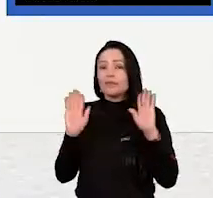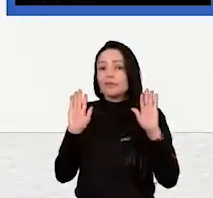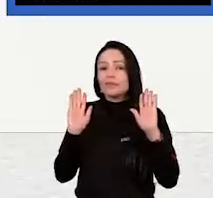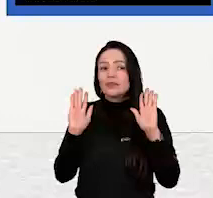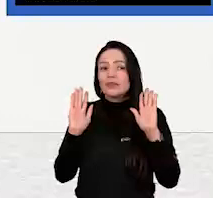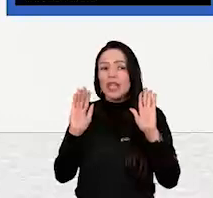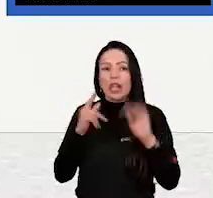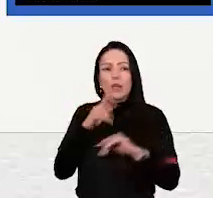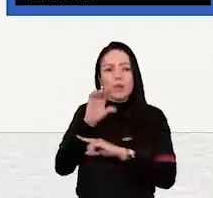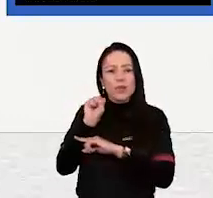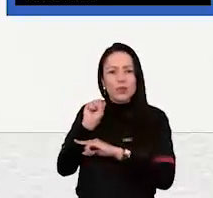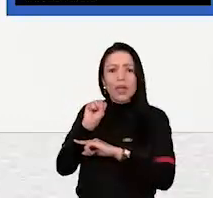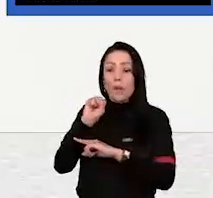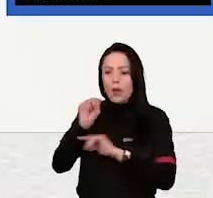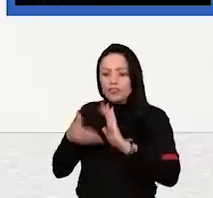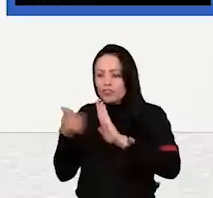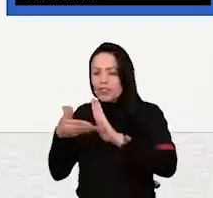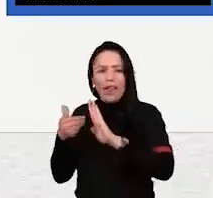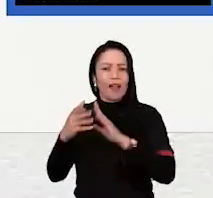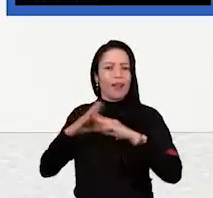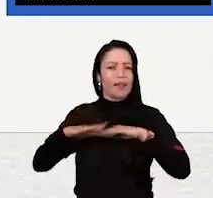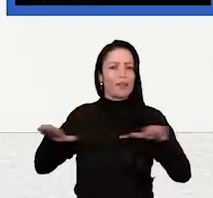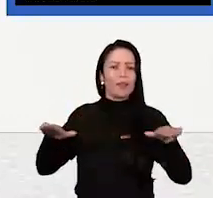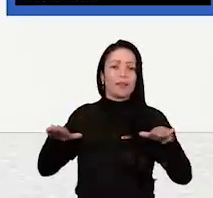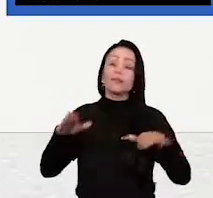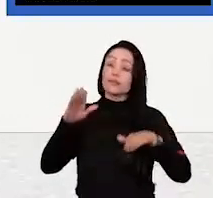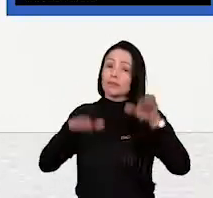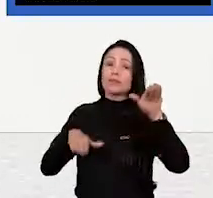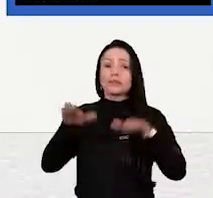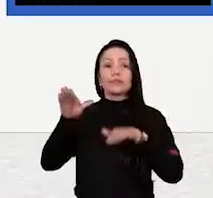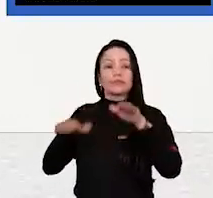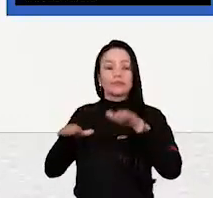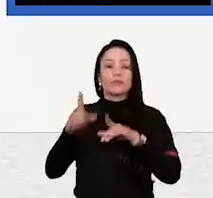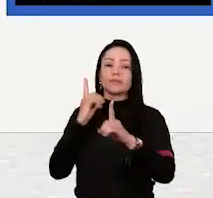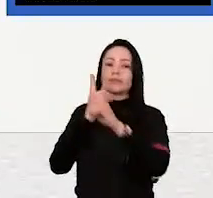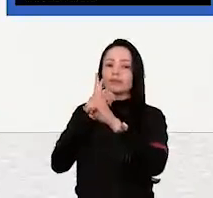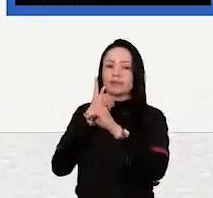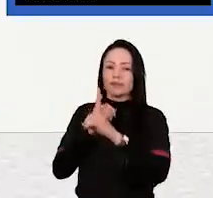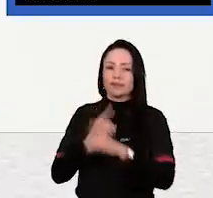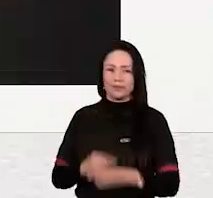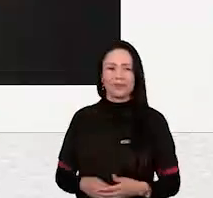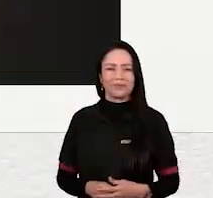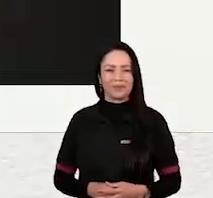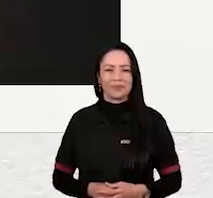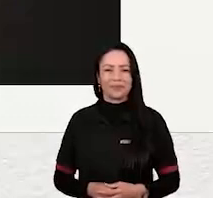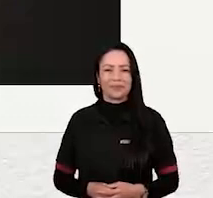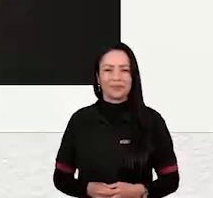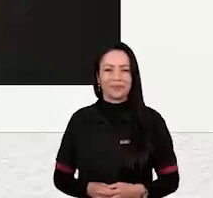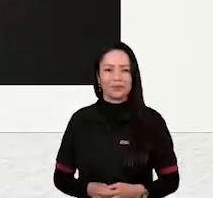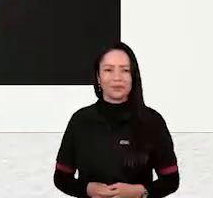atrás da orelha, a gente pode drenar e resolver. Então, vai depender também daquilo que a gente encontrar, né?